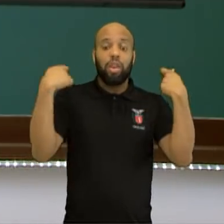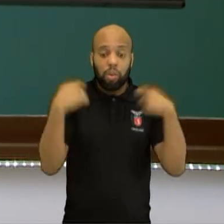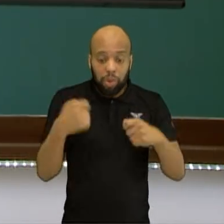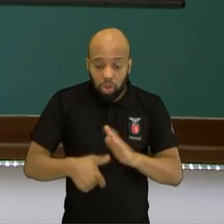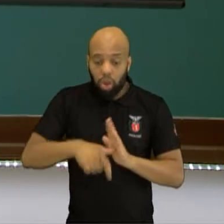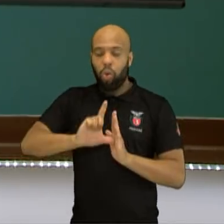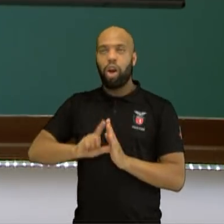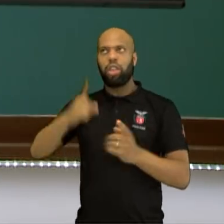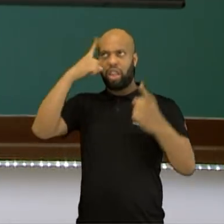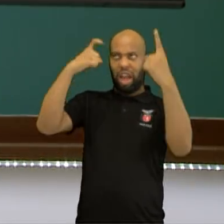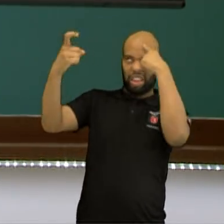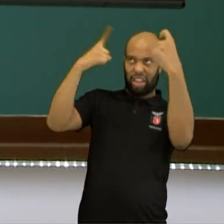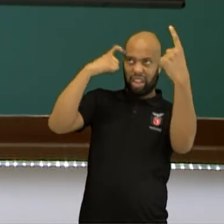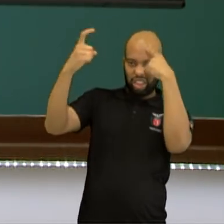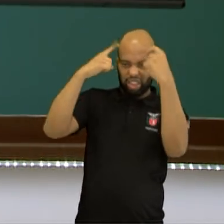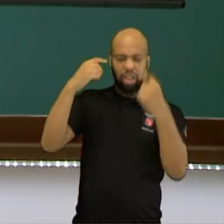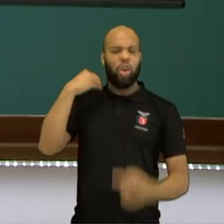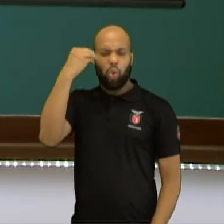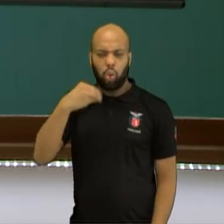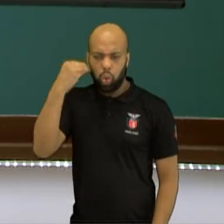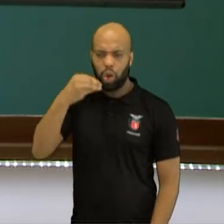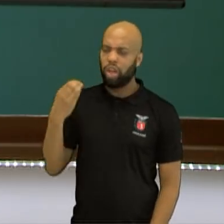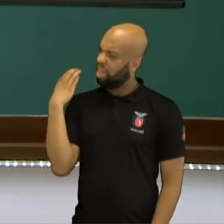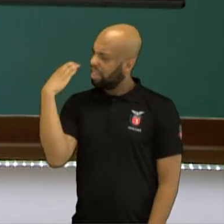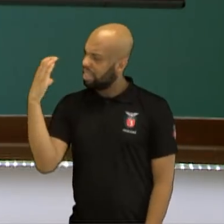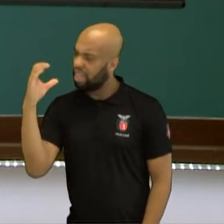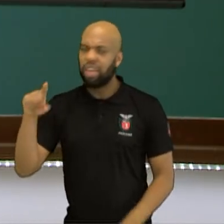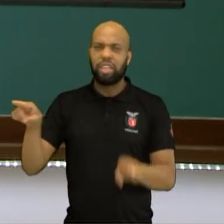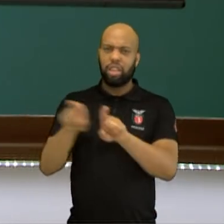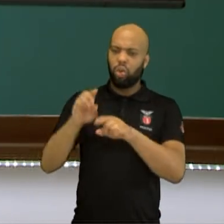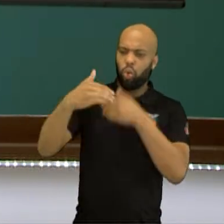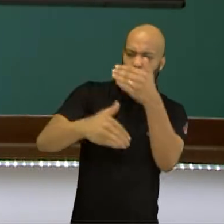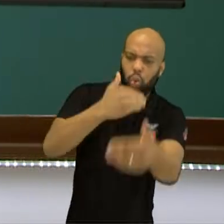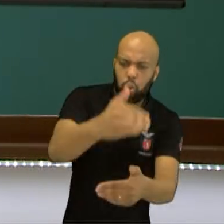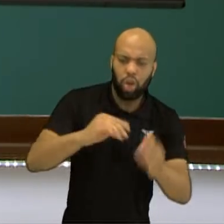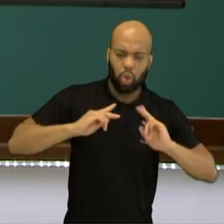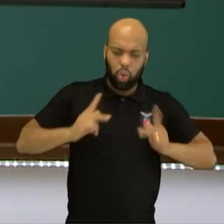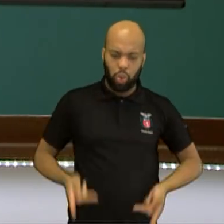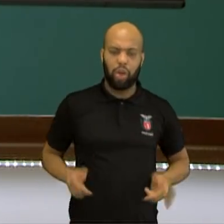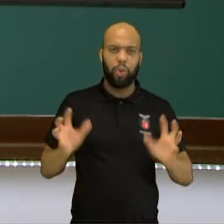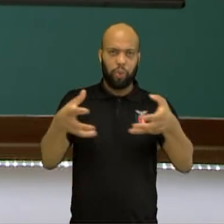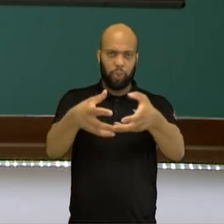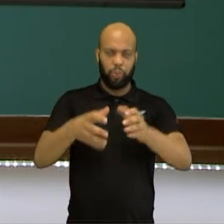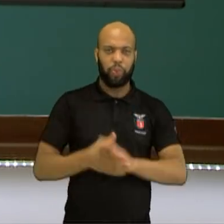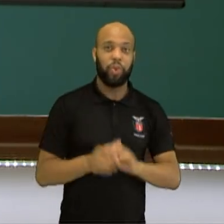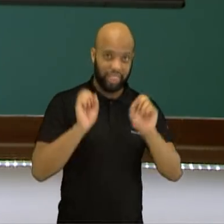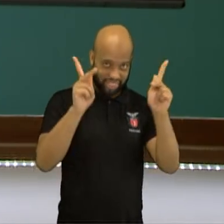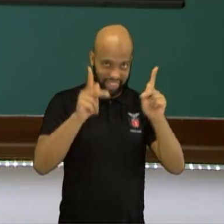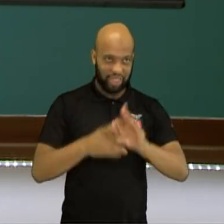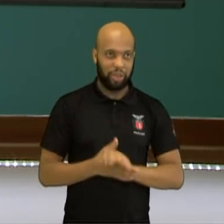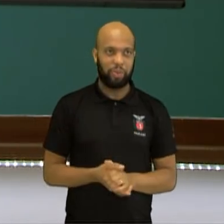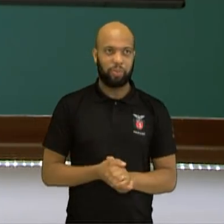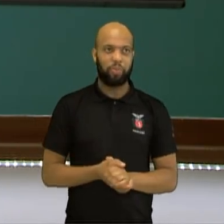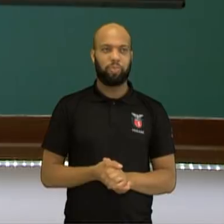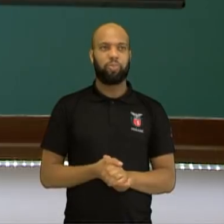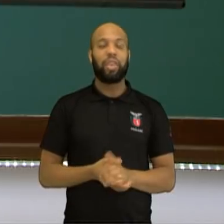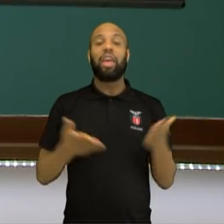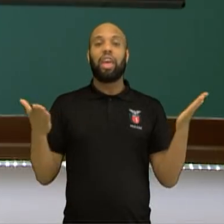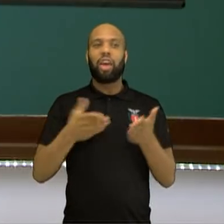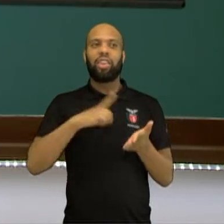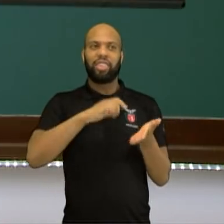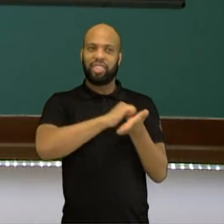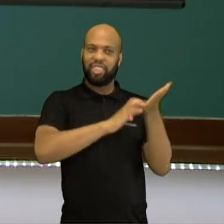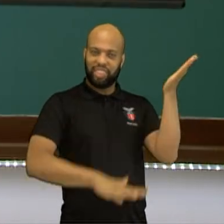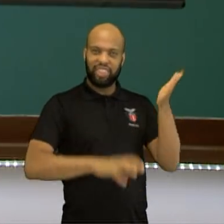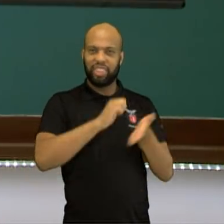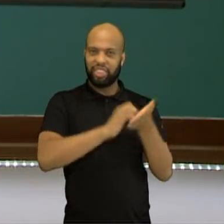invenções, experimentos científicos, desenvolvimento da espécie humana, ok? Vamos aí